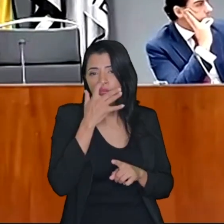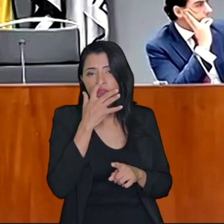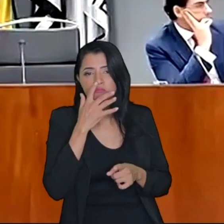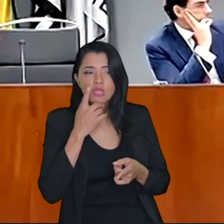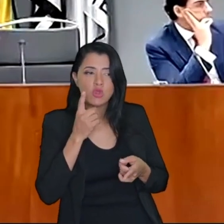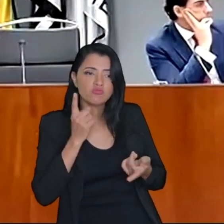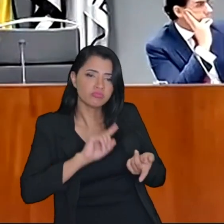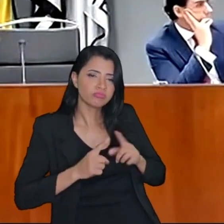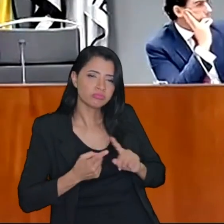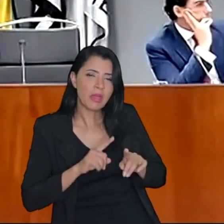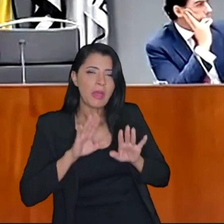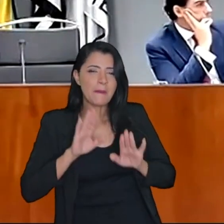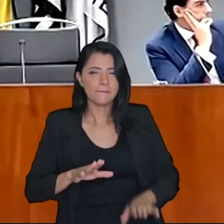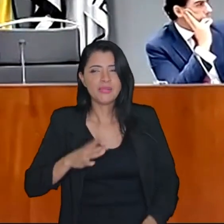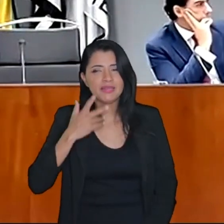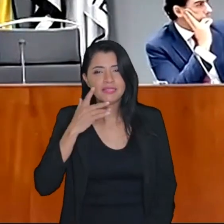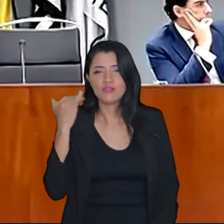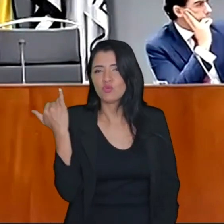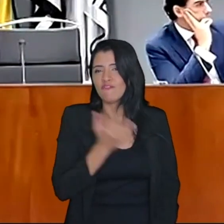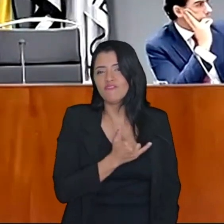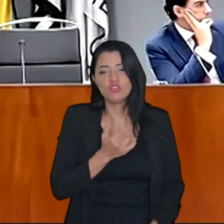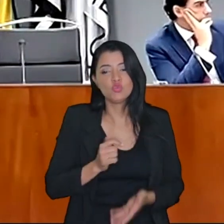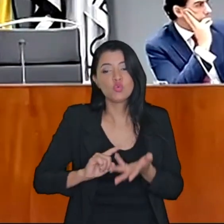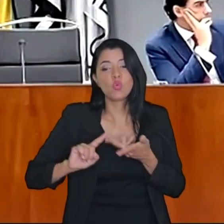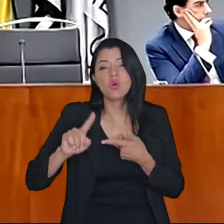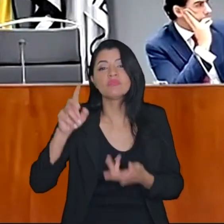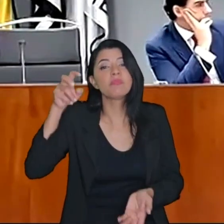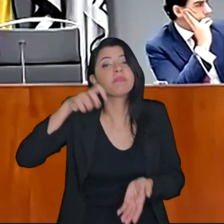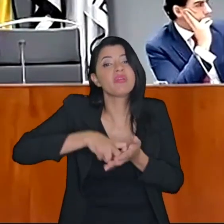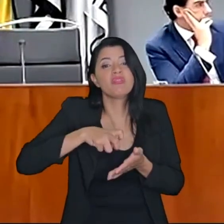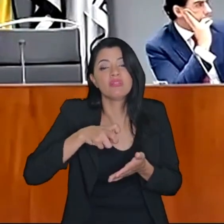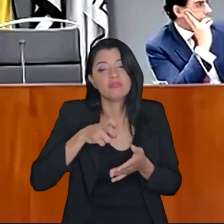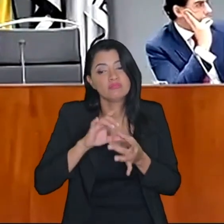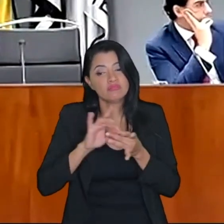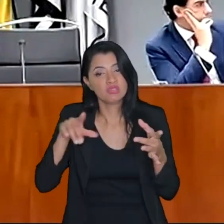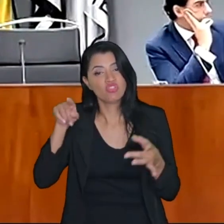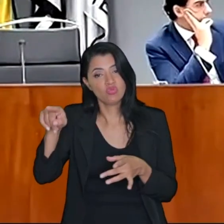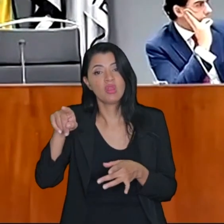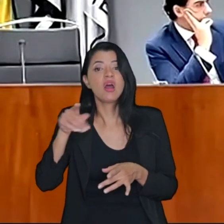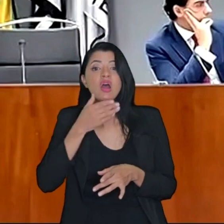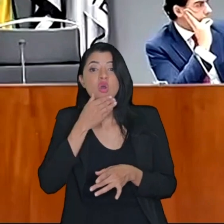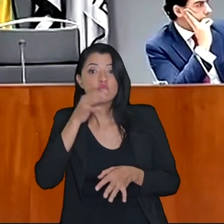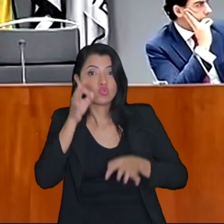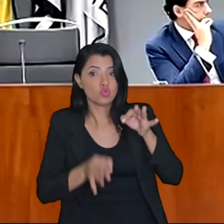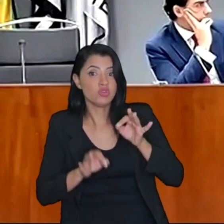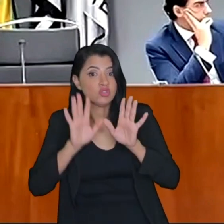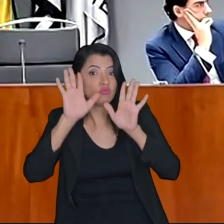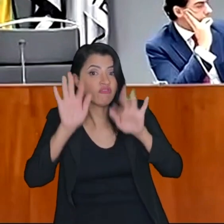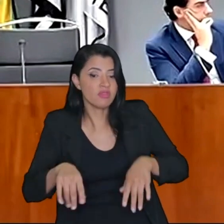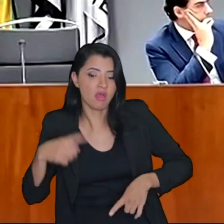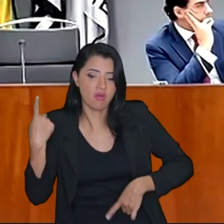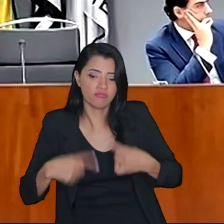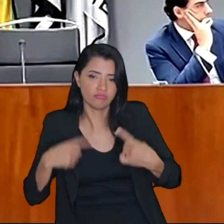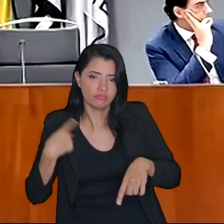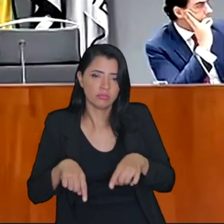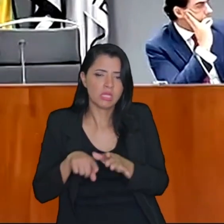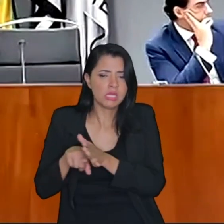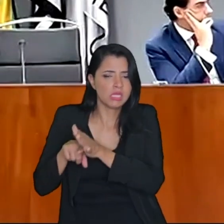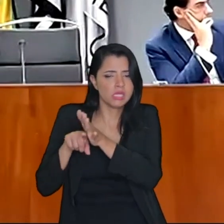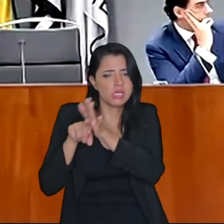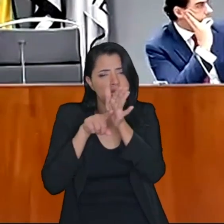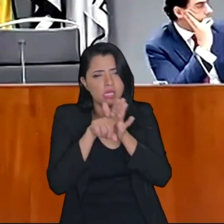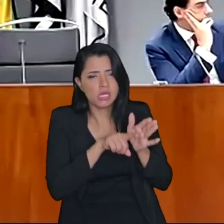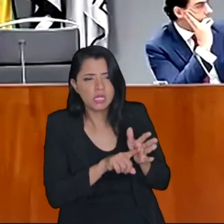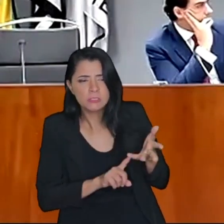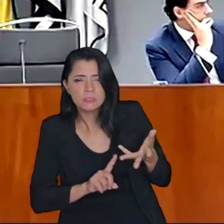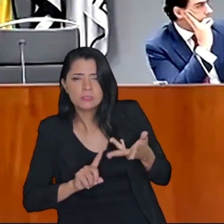celebro um acordo, mas eu não determino a quantidade de pena e deixo ao juiz, no final da instrução, apurando exatamente o